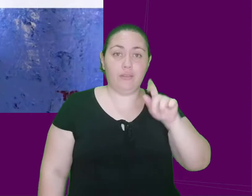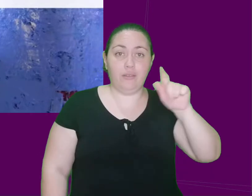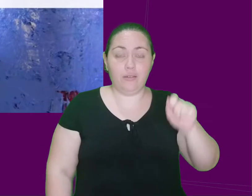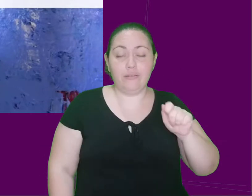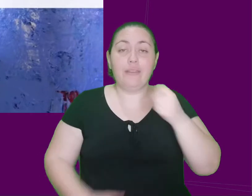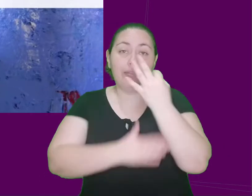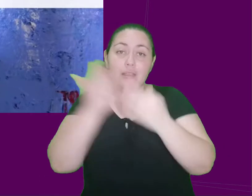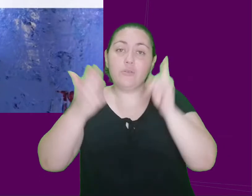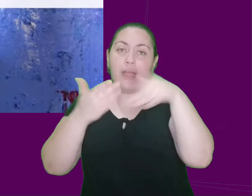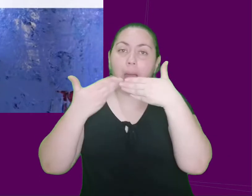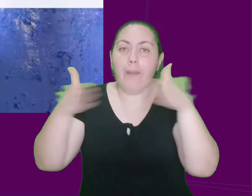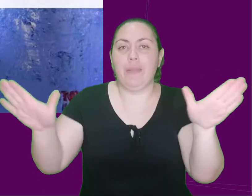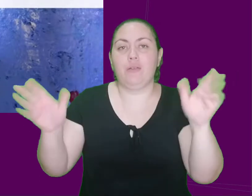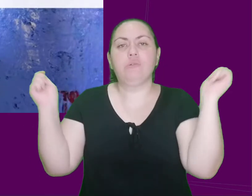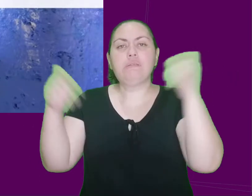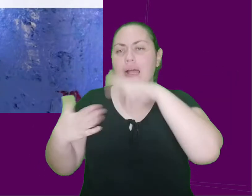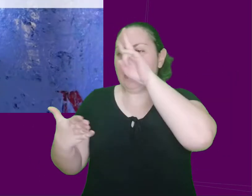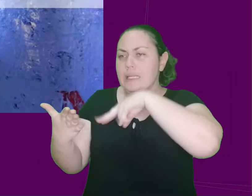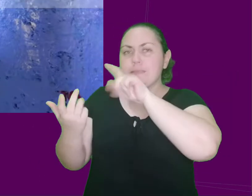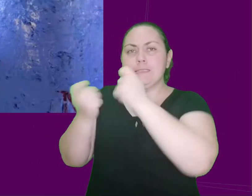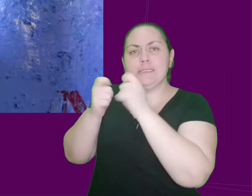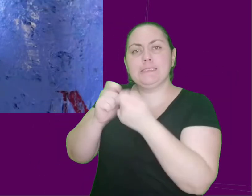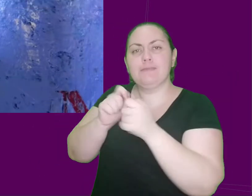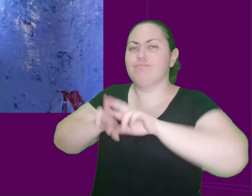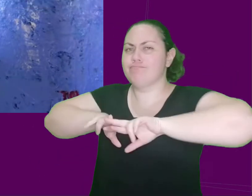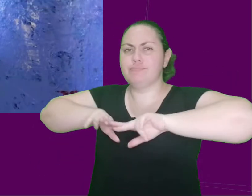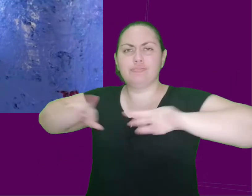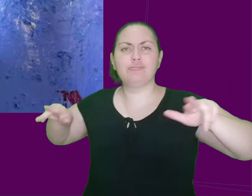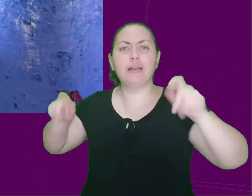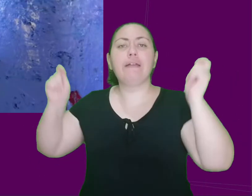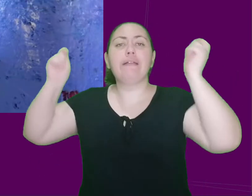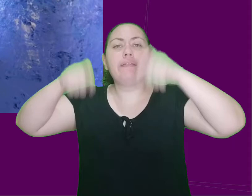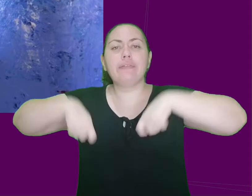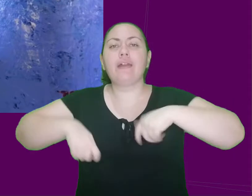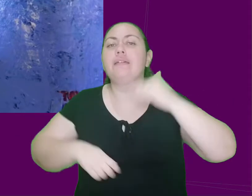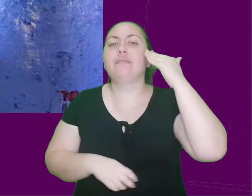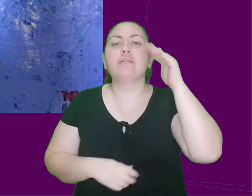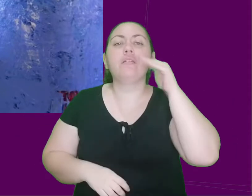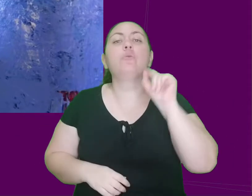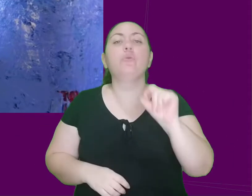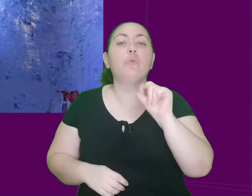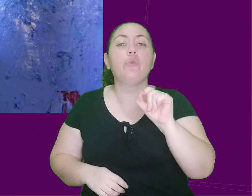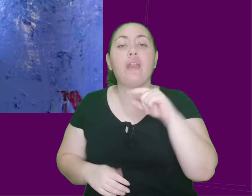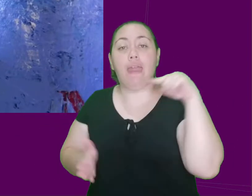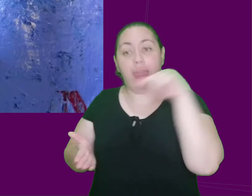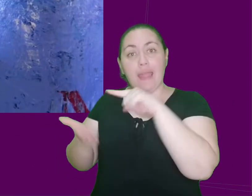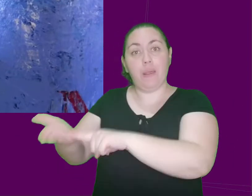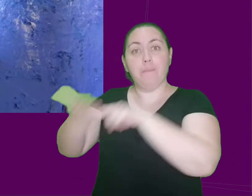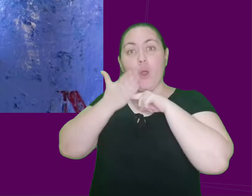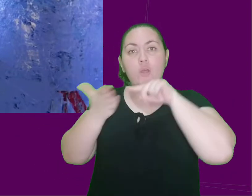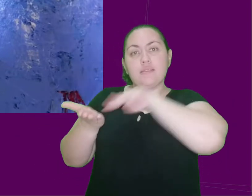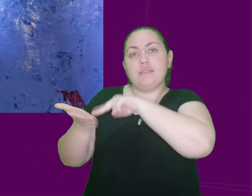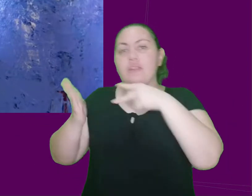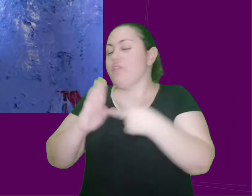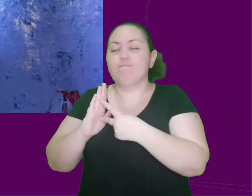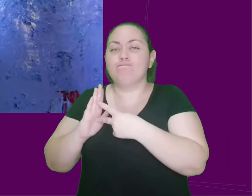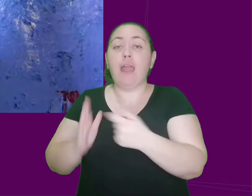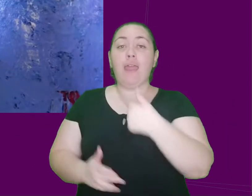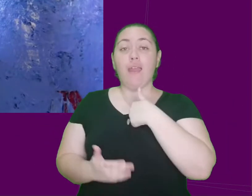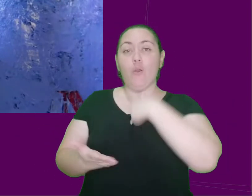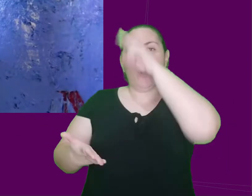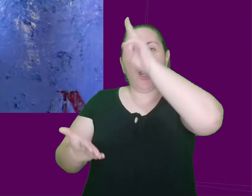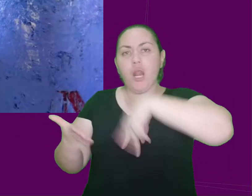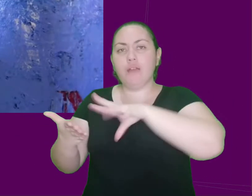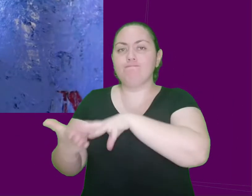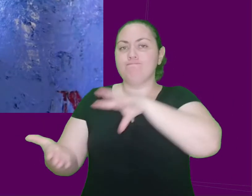seja, possibilita leituras diversas. Ele busca completar o seu sentido por meio do ato da leitura. Os